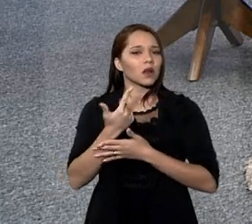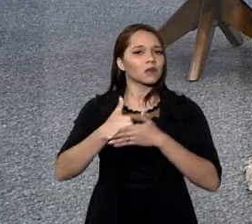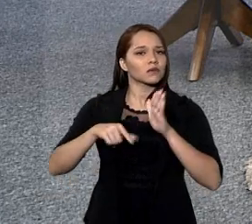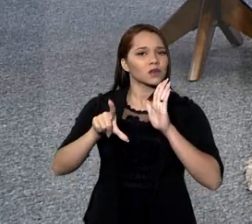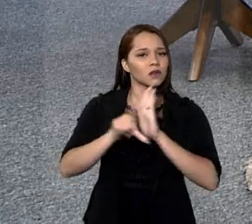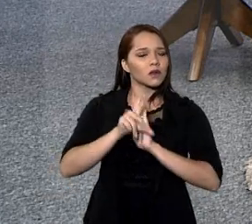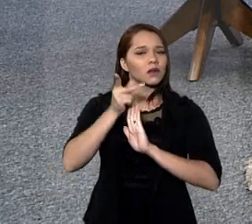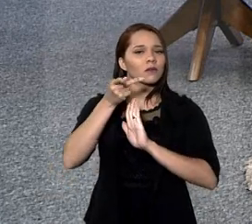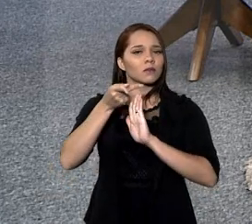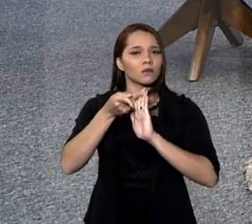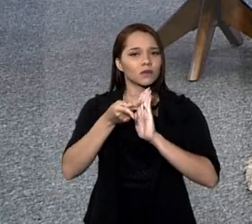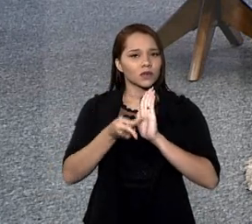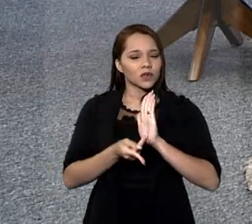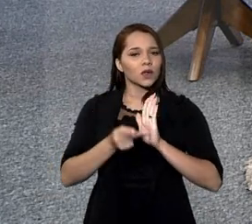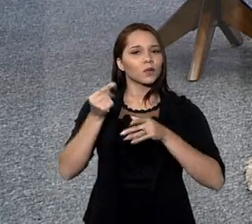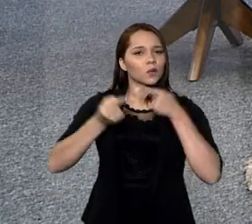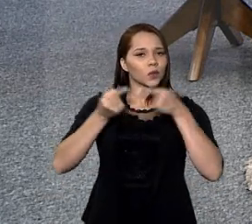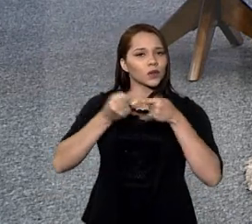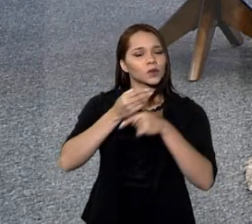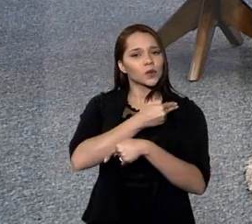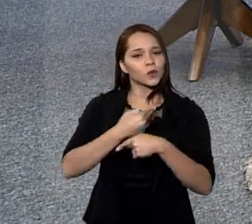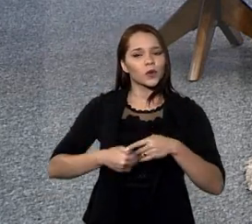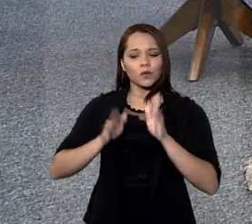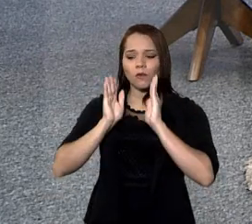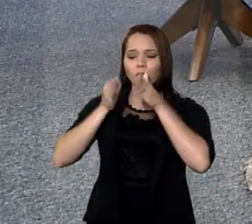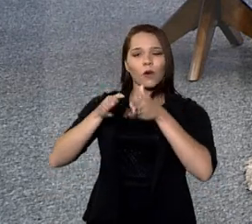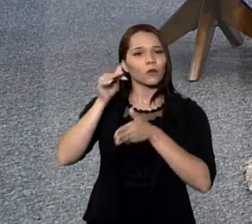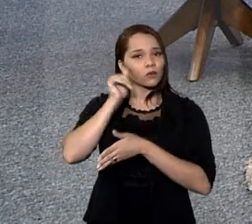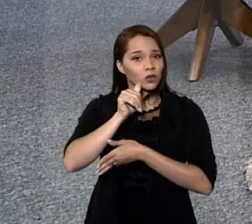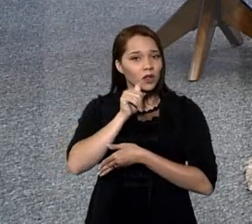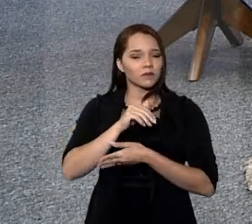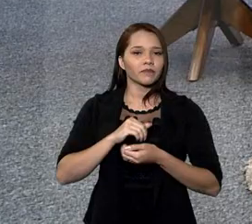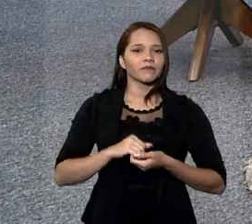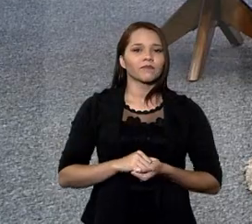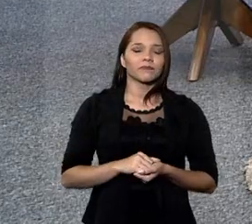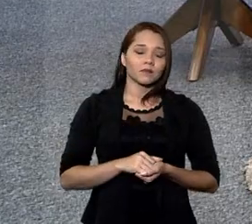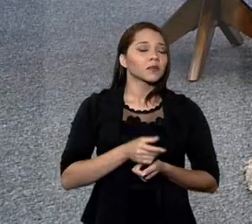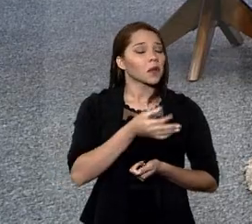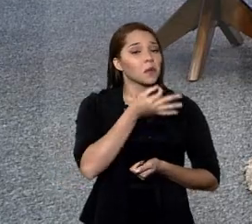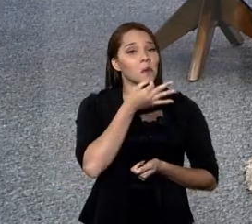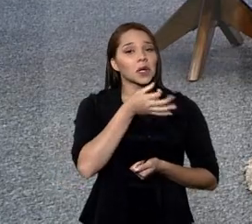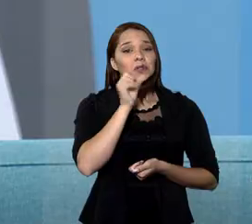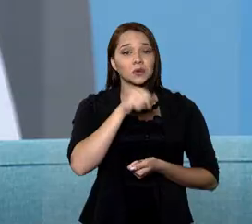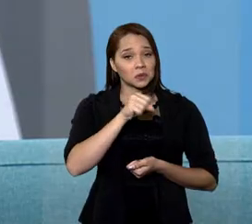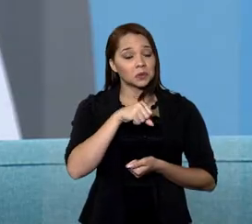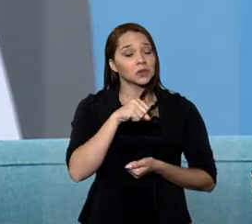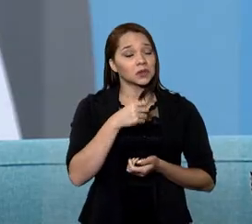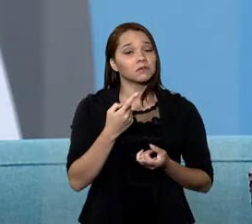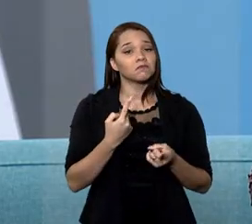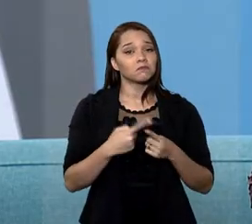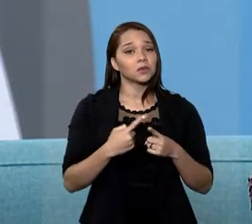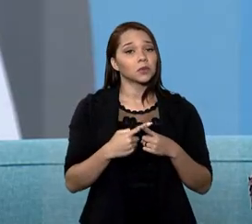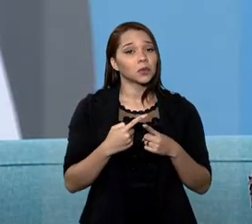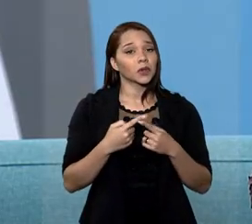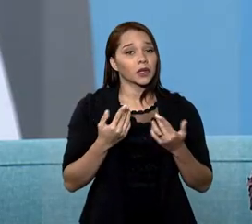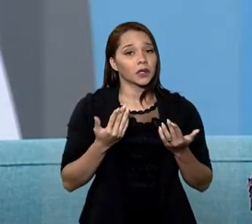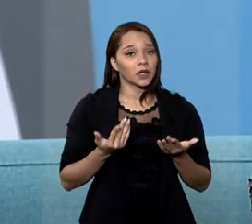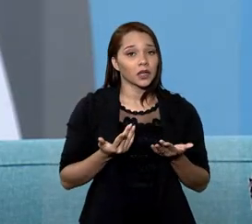de leis projetos políticas públicas voltadas para as mulheres eu acho que impacta porque